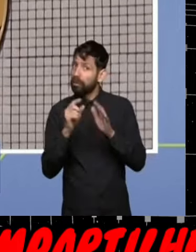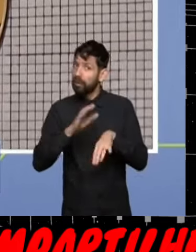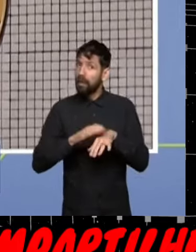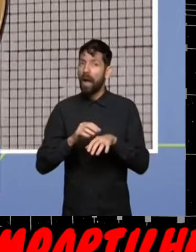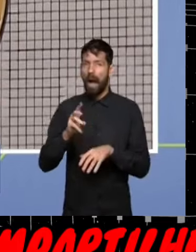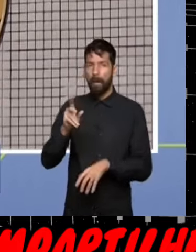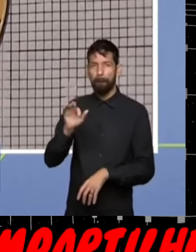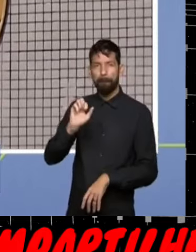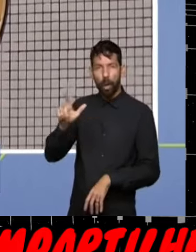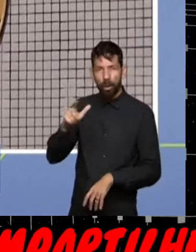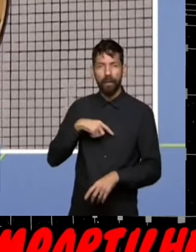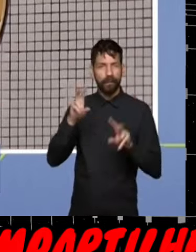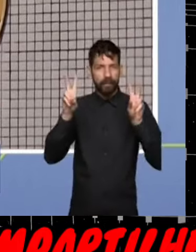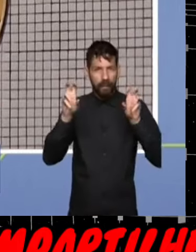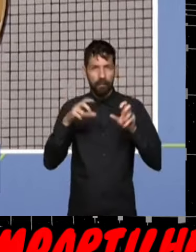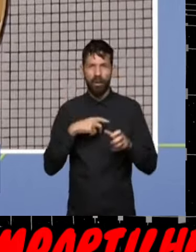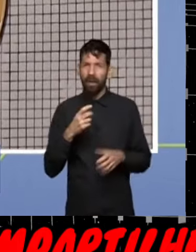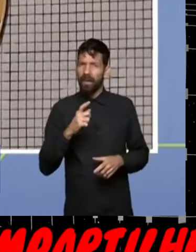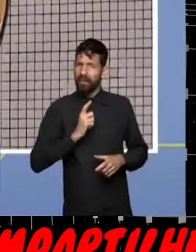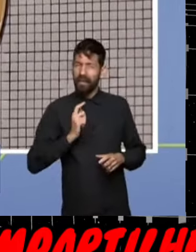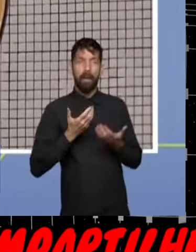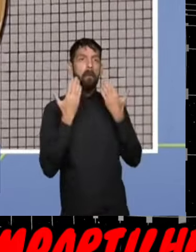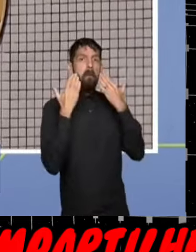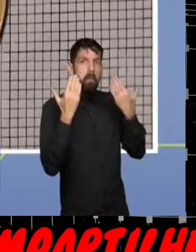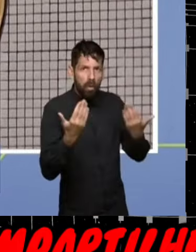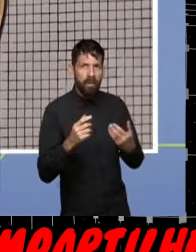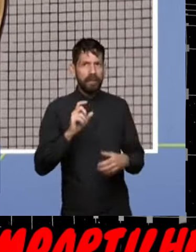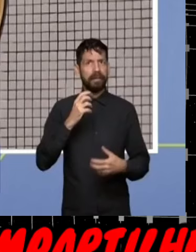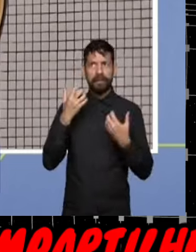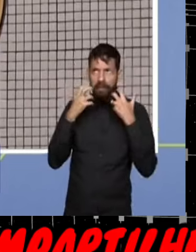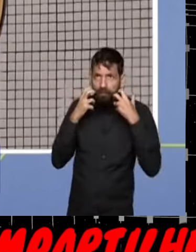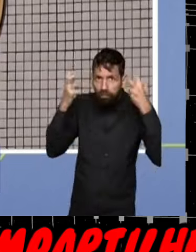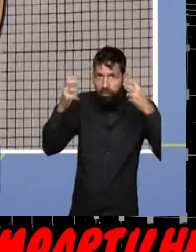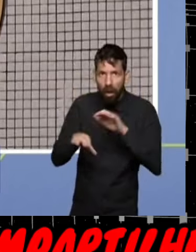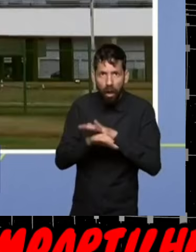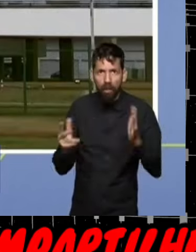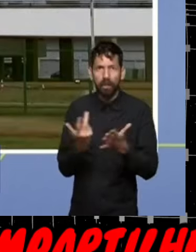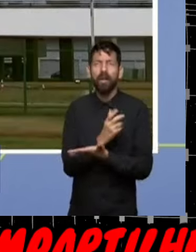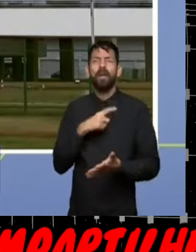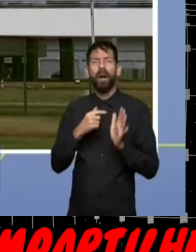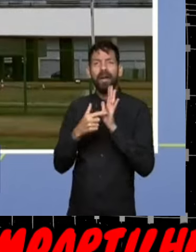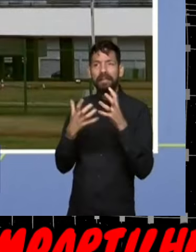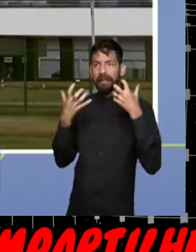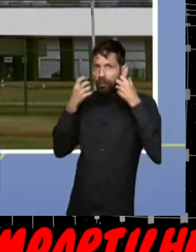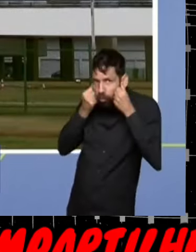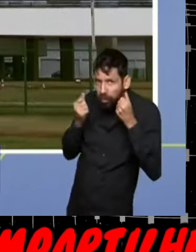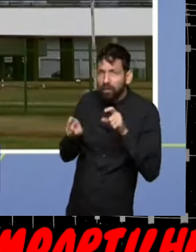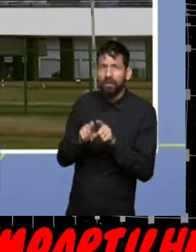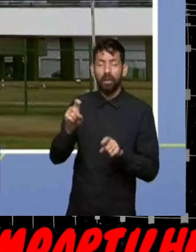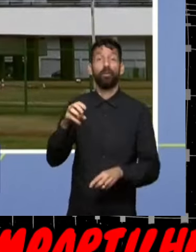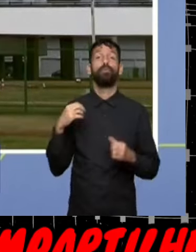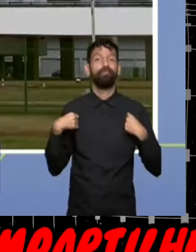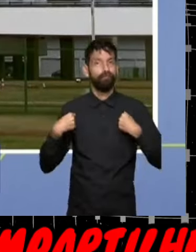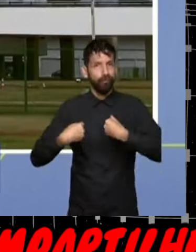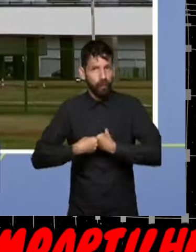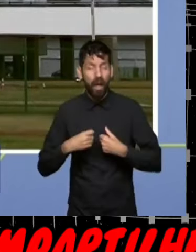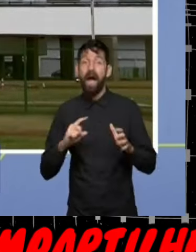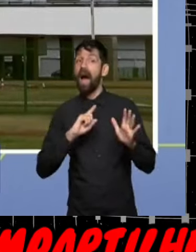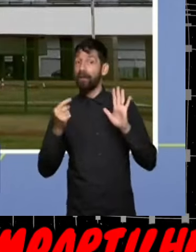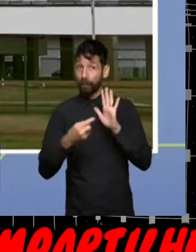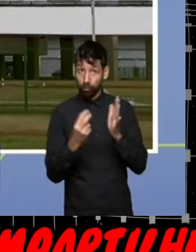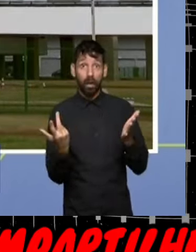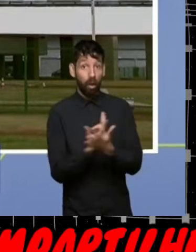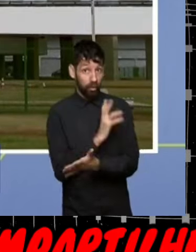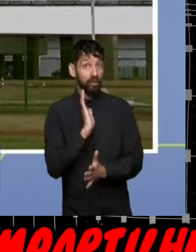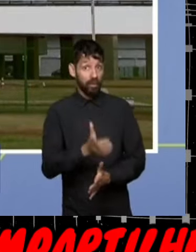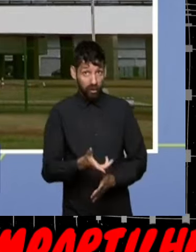Moraes de, abre aspas, maneira pública e vexatória, fecha aspas, para constranger o ministro. A denúncia será